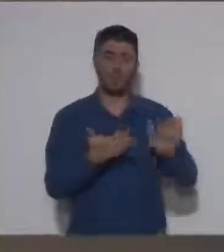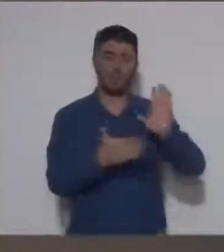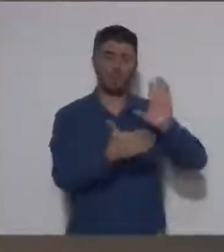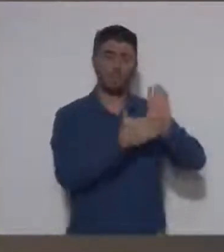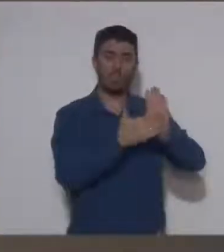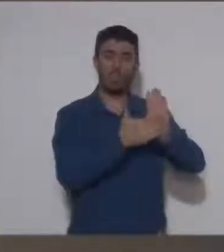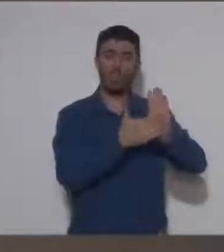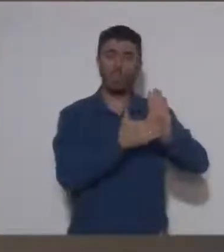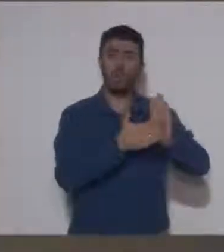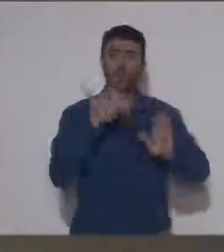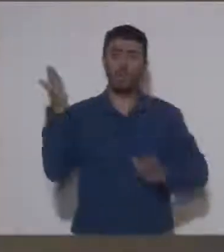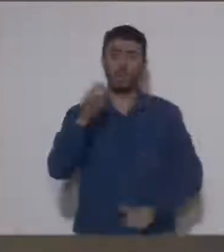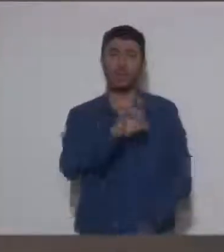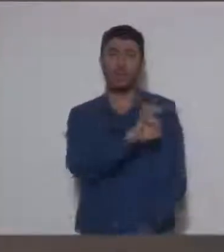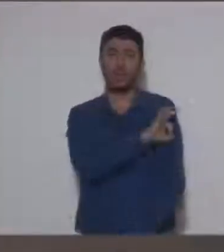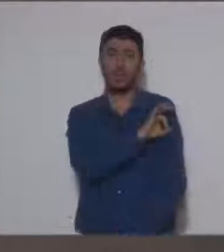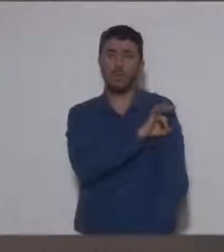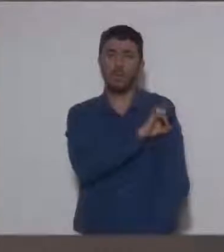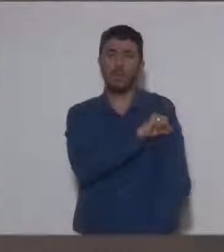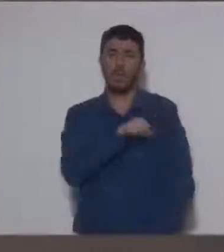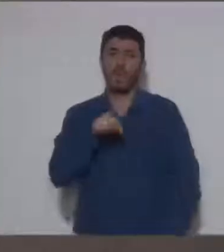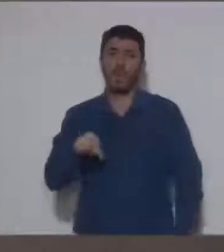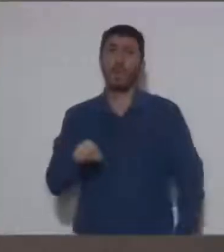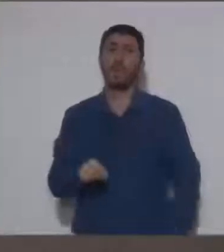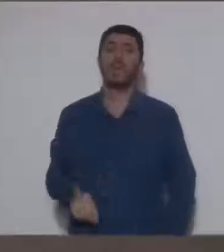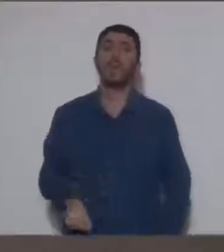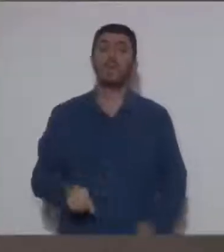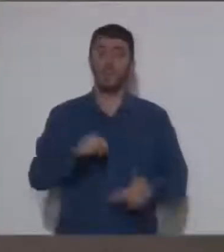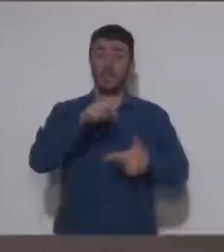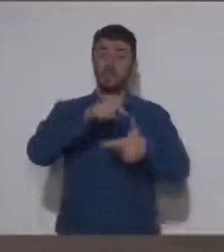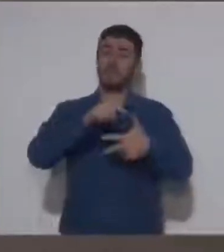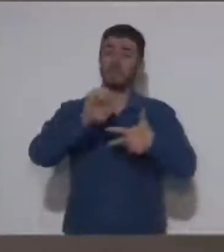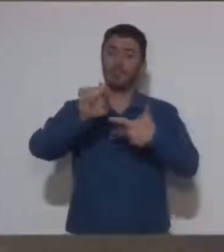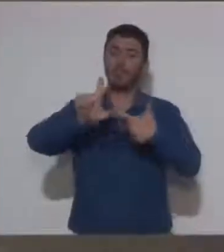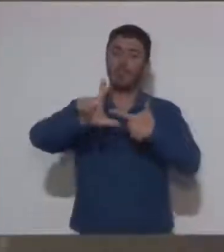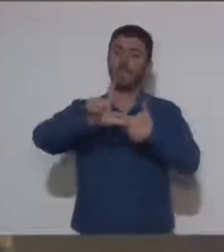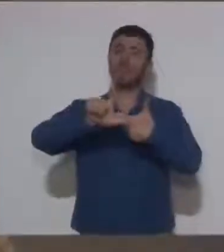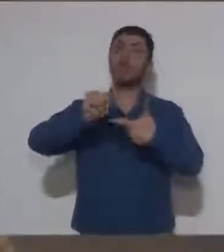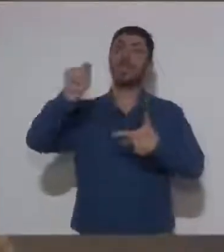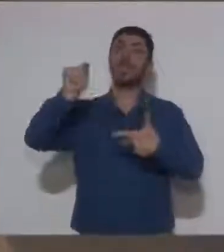gente não tem como poder legislativo, a caneta é do executivo, não é? A gente pode